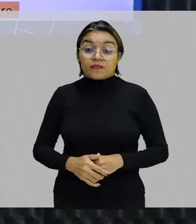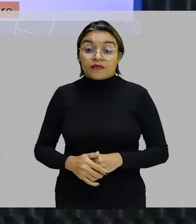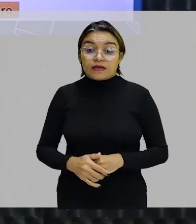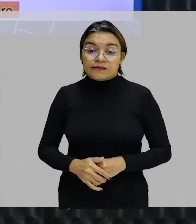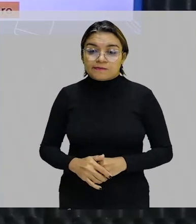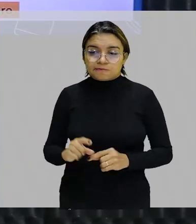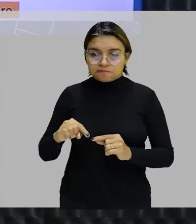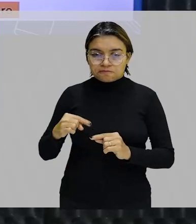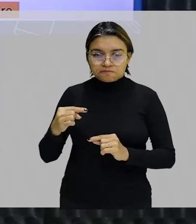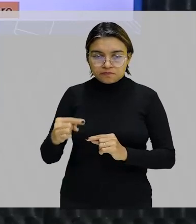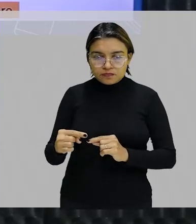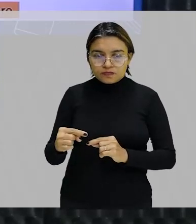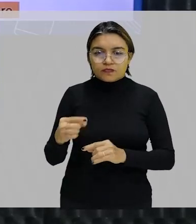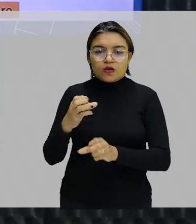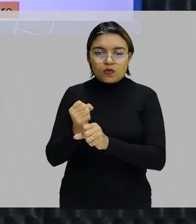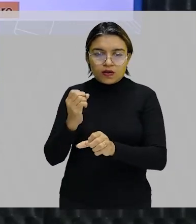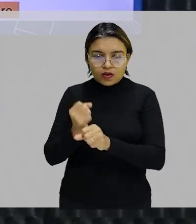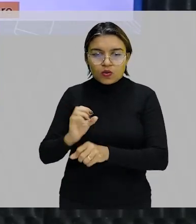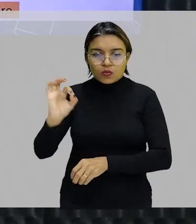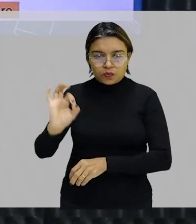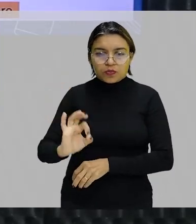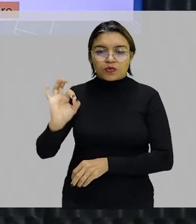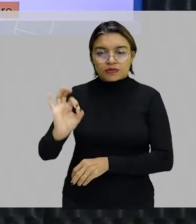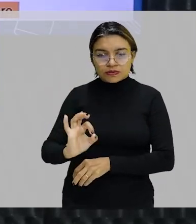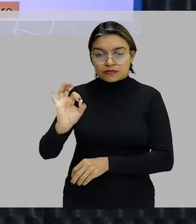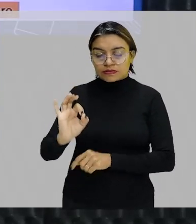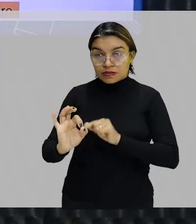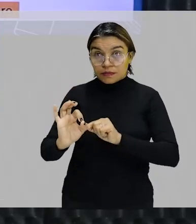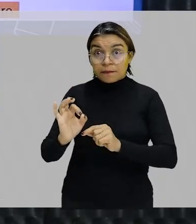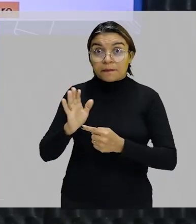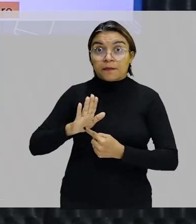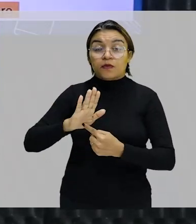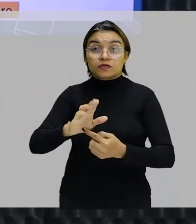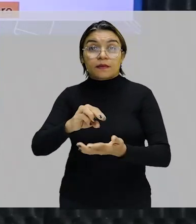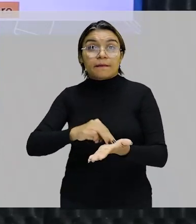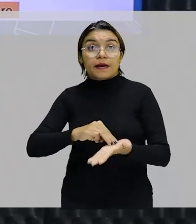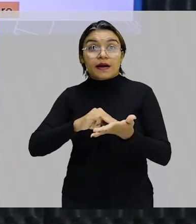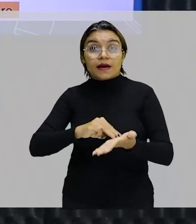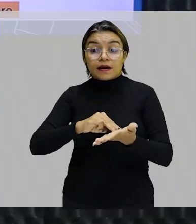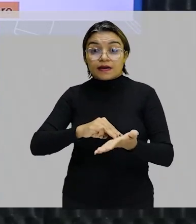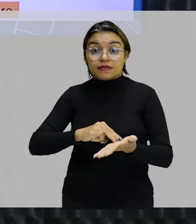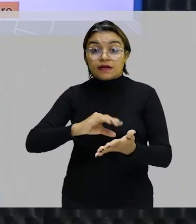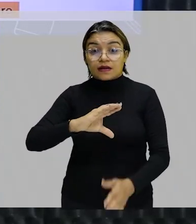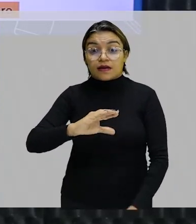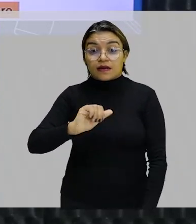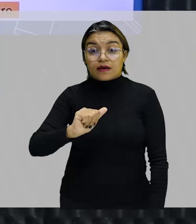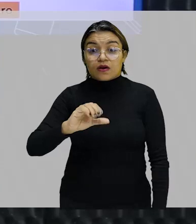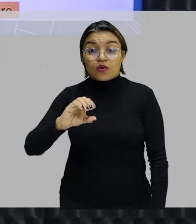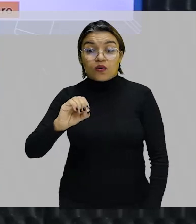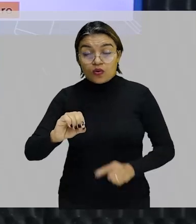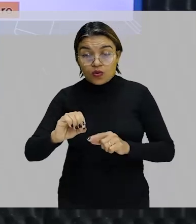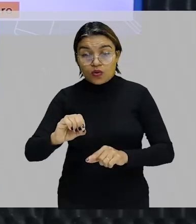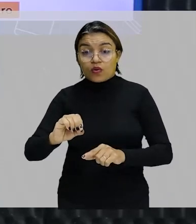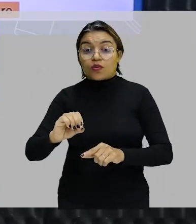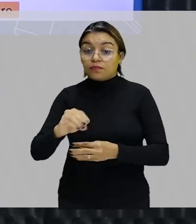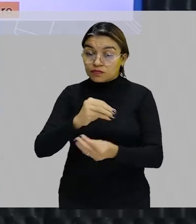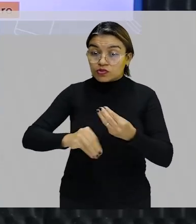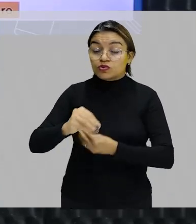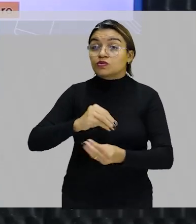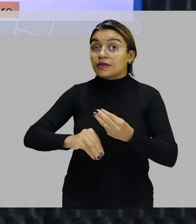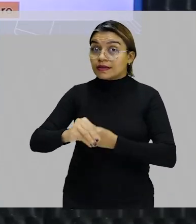seguir, um cálculo de porcentagem nos dará a massa de calcário impuro que foi pedida no